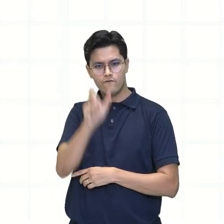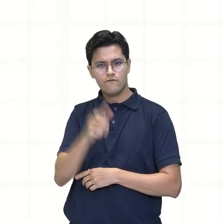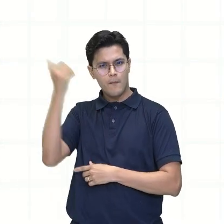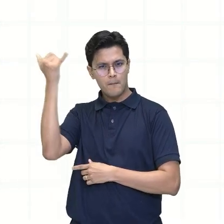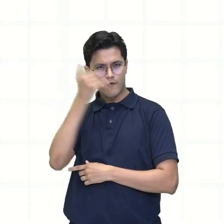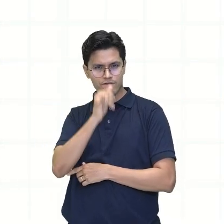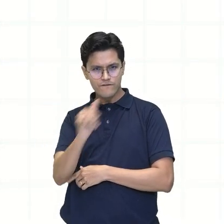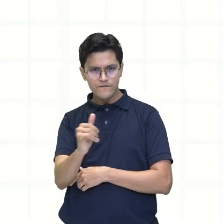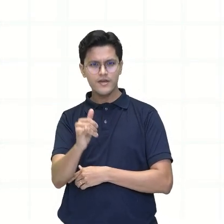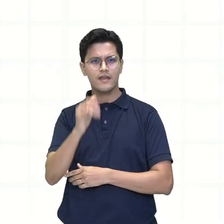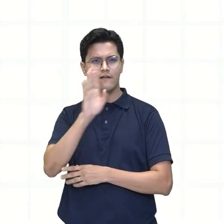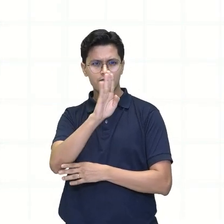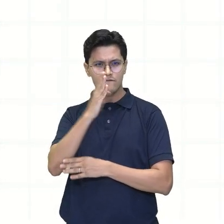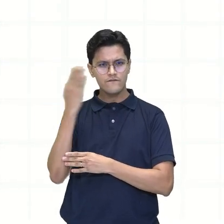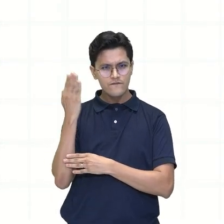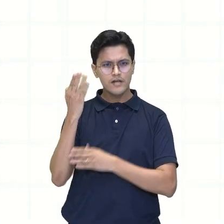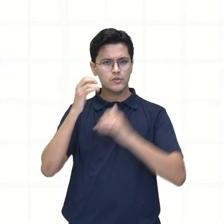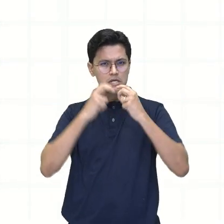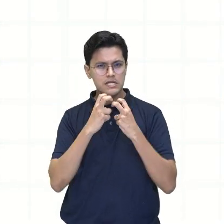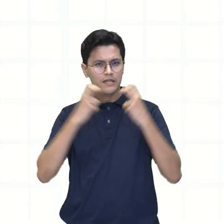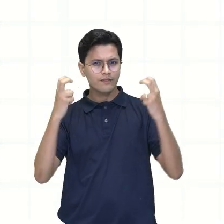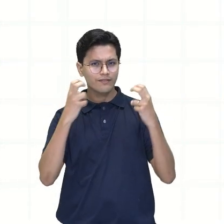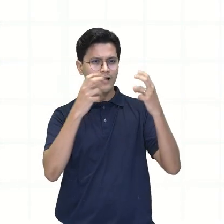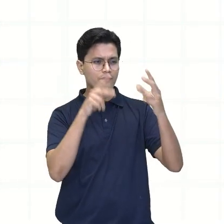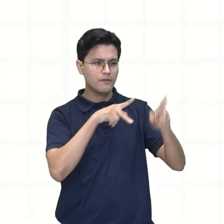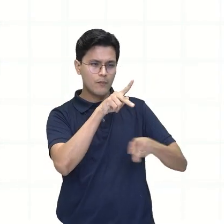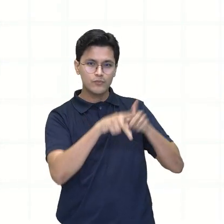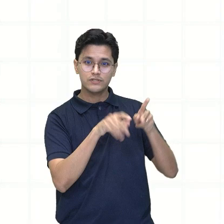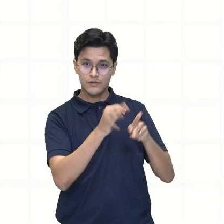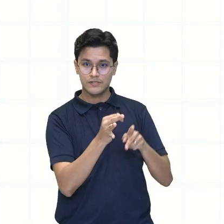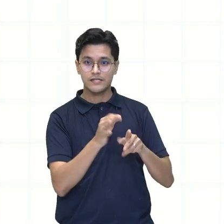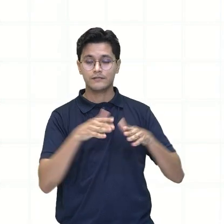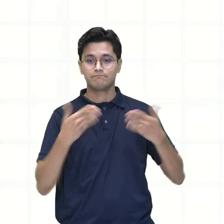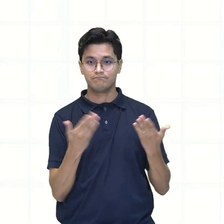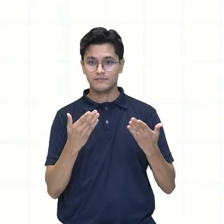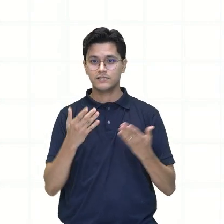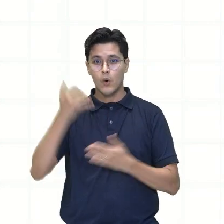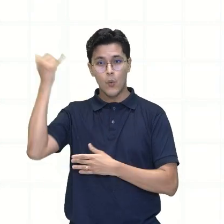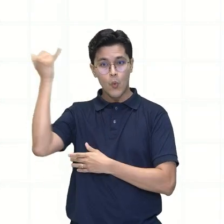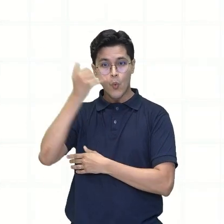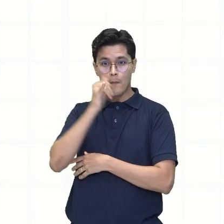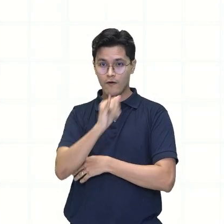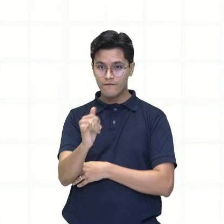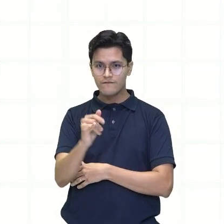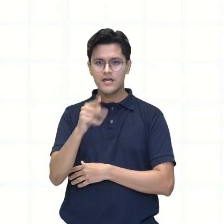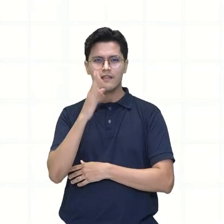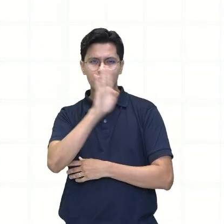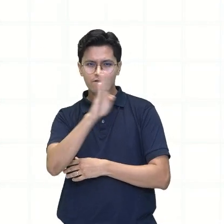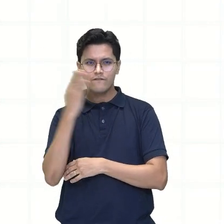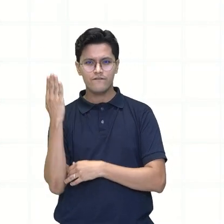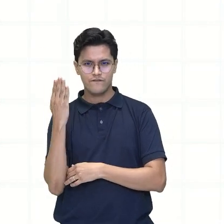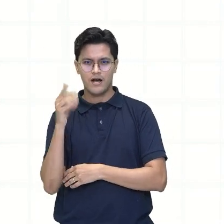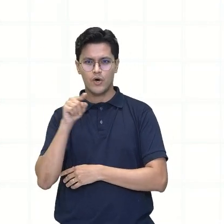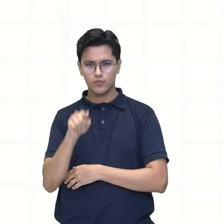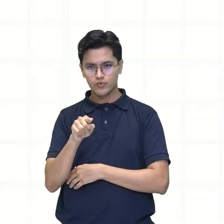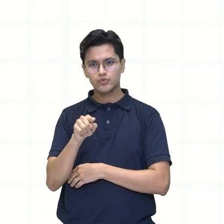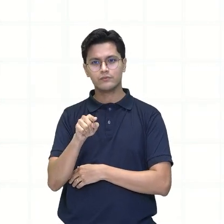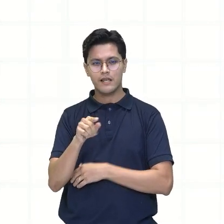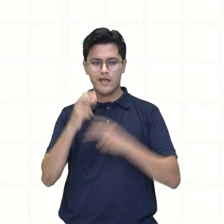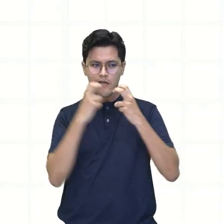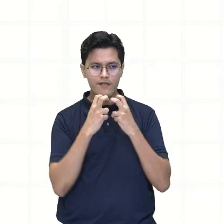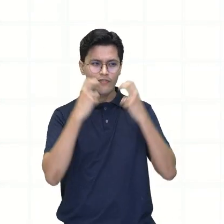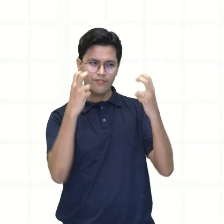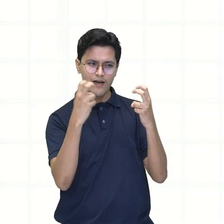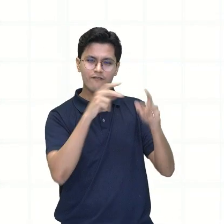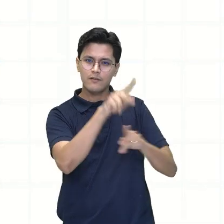para a multidão. Aí nós temos de novo, ó, o profeta falso gritava para a multidão. Vocês conseguem perceber que no